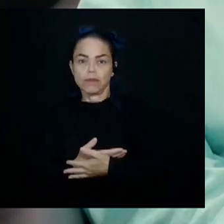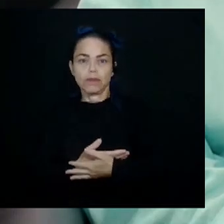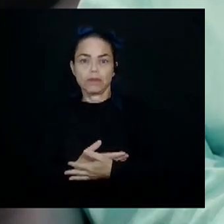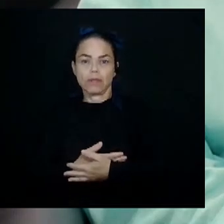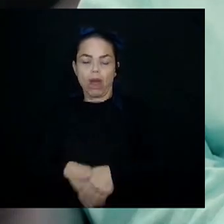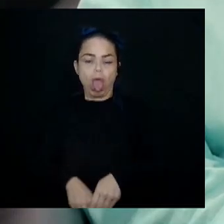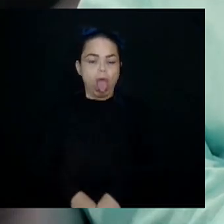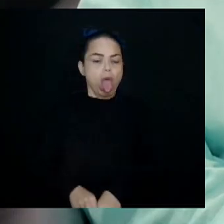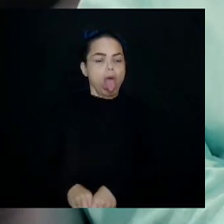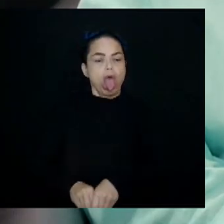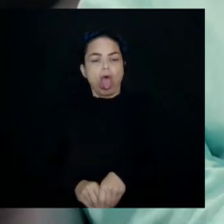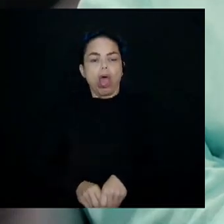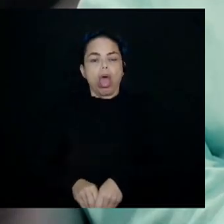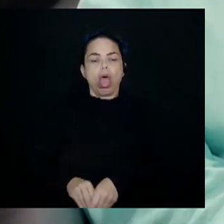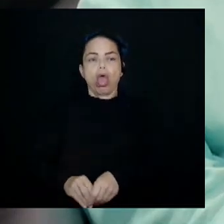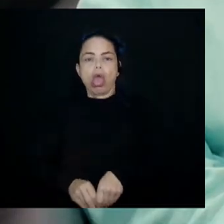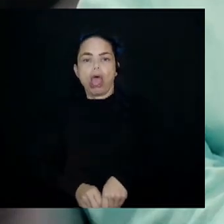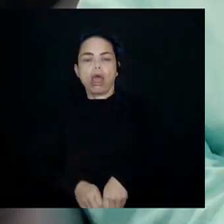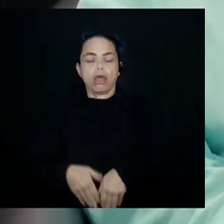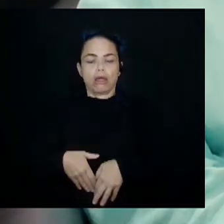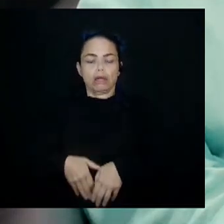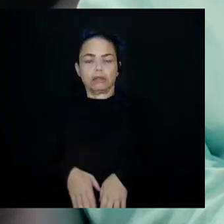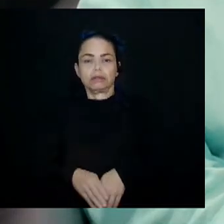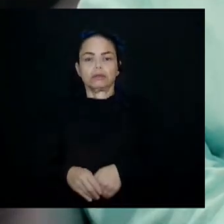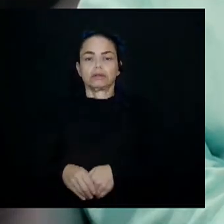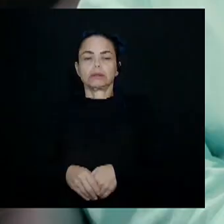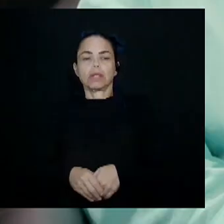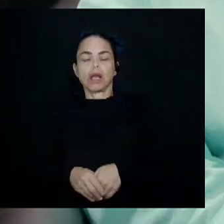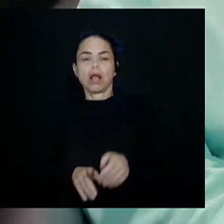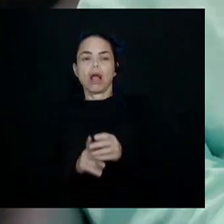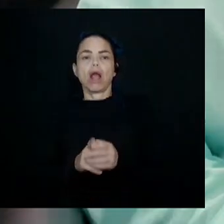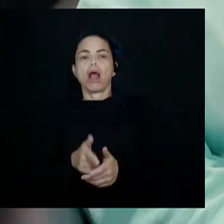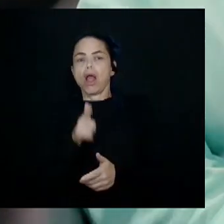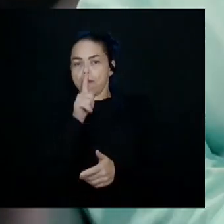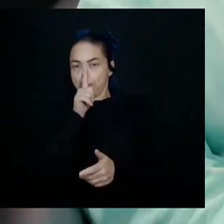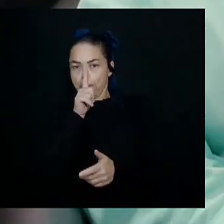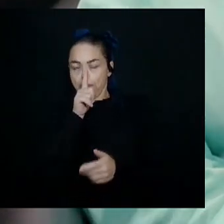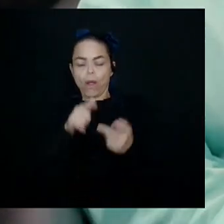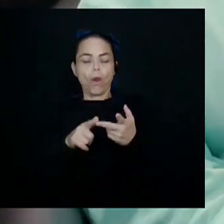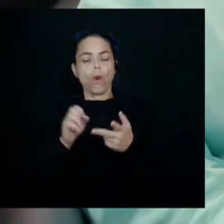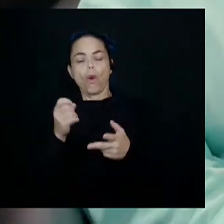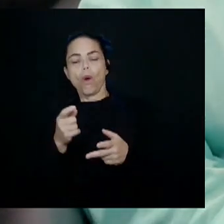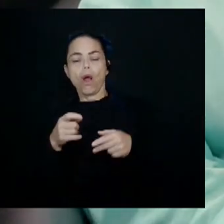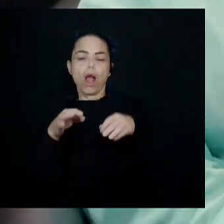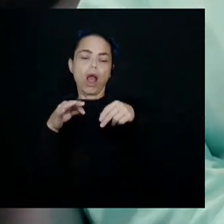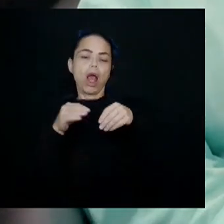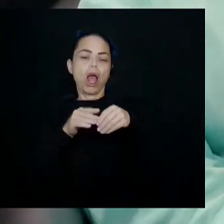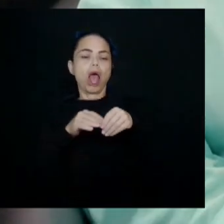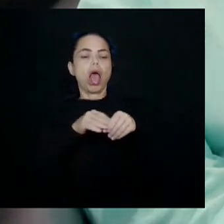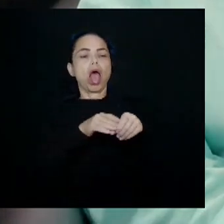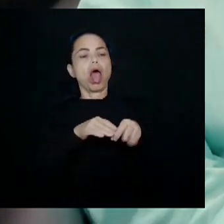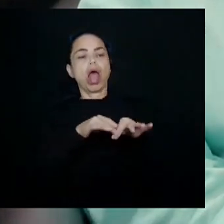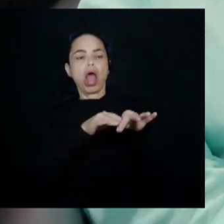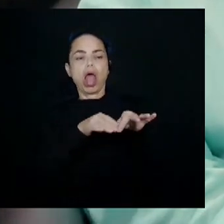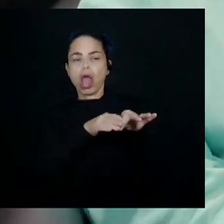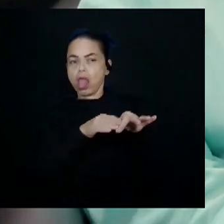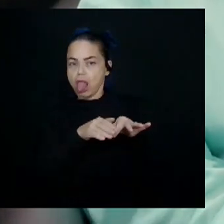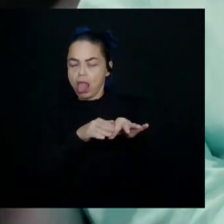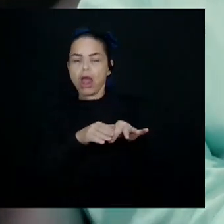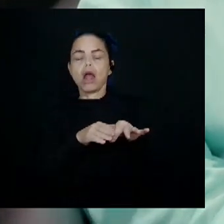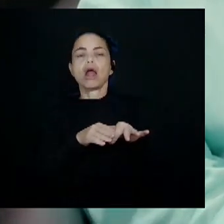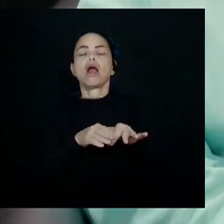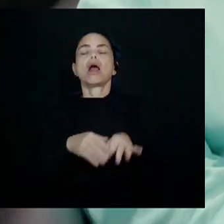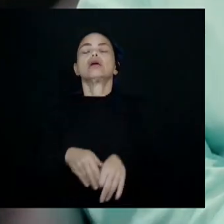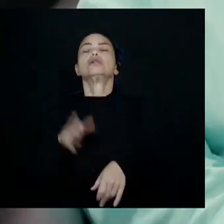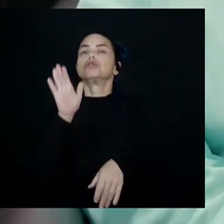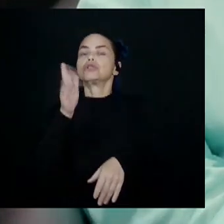É autoconhecimento, é natural. A gente, como educador, eu vou usar a palavra que você usou, como